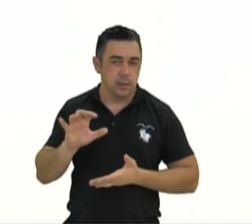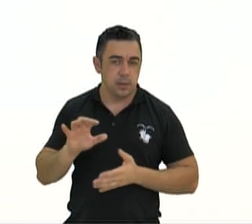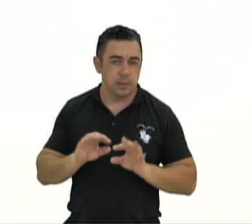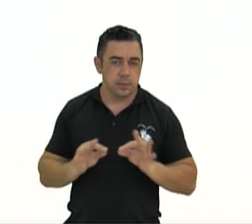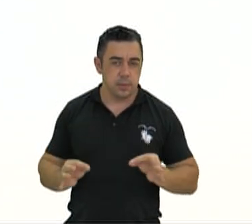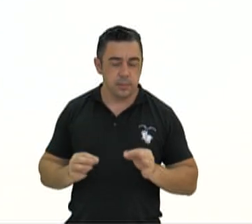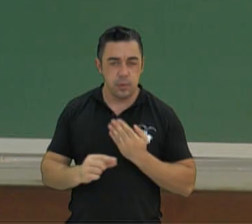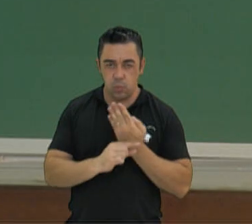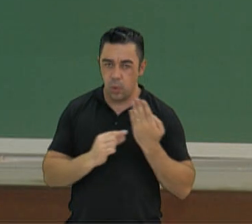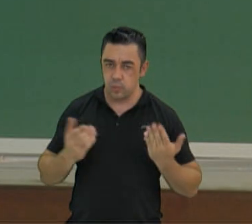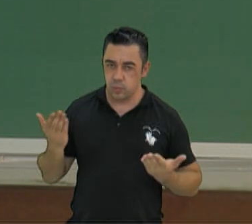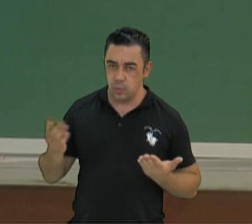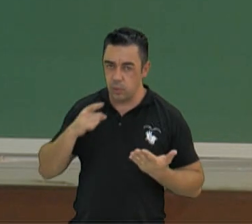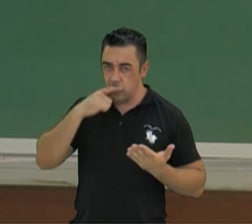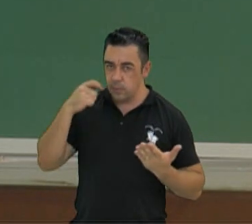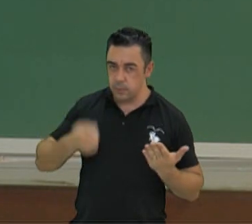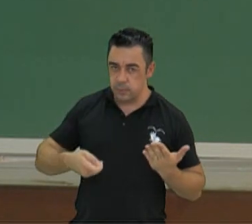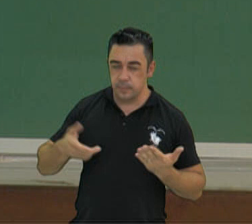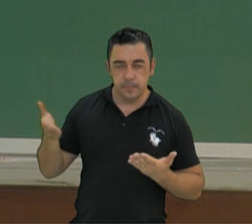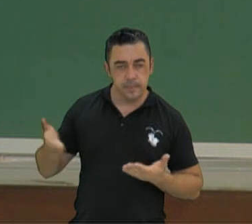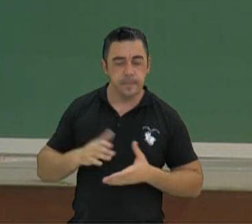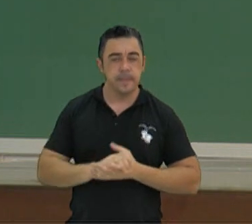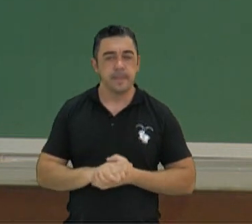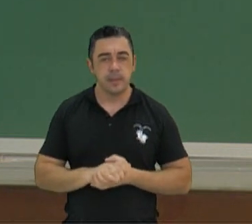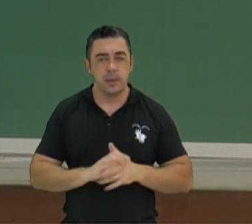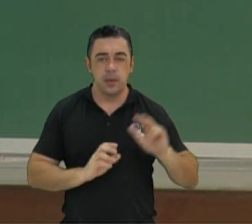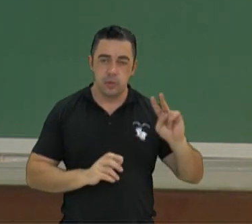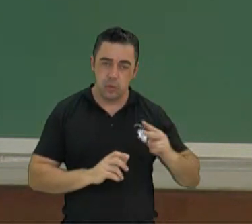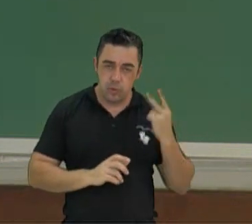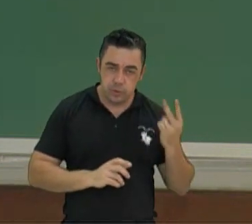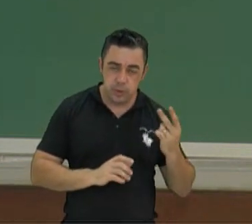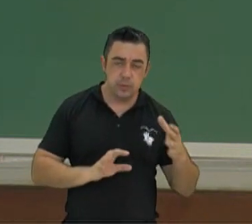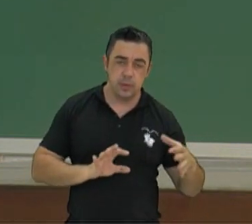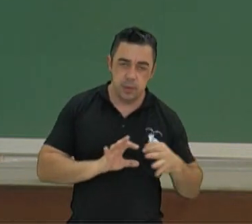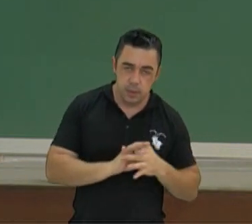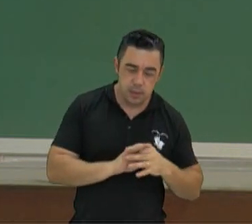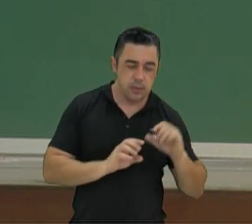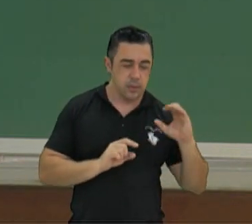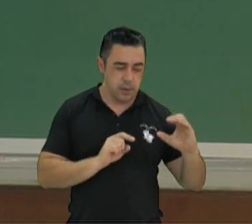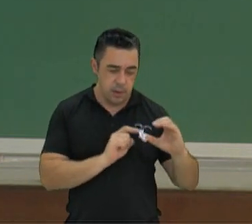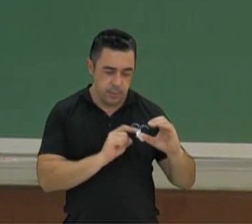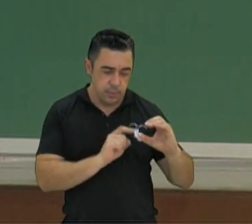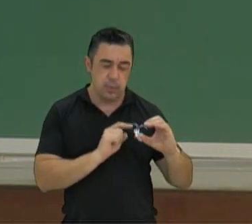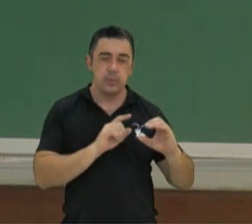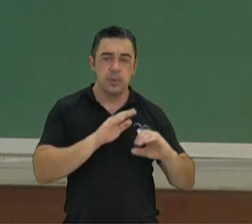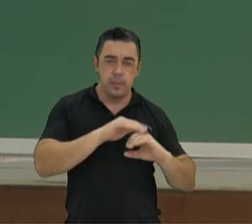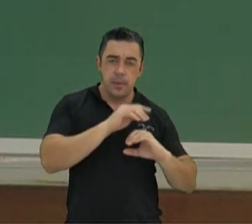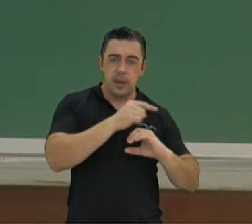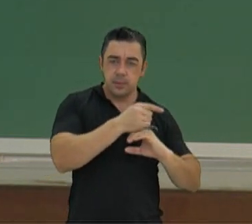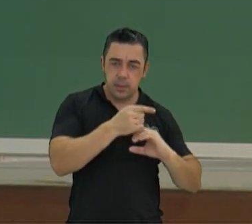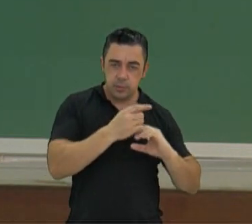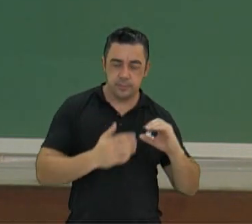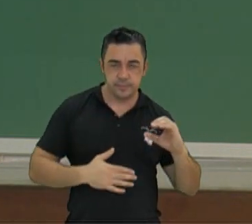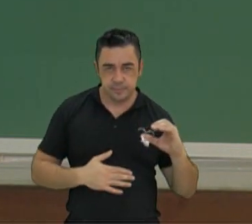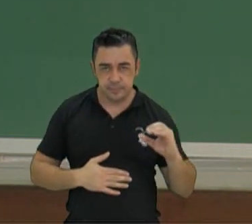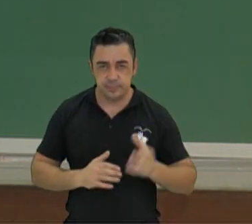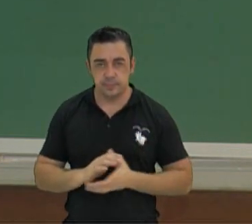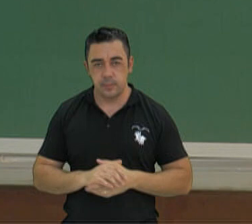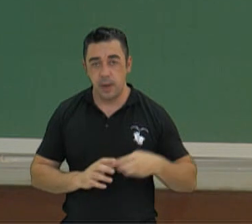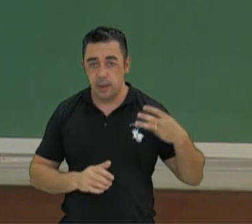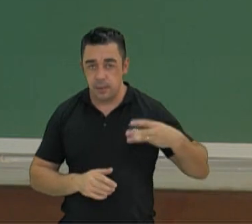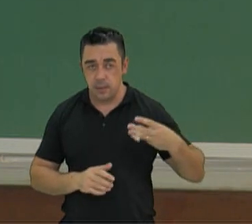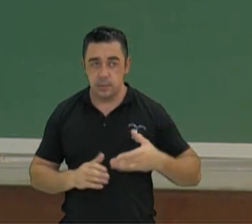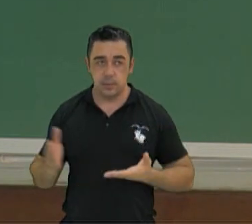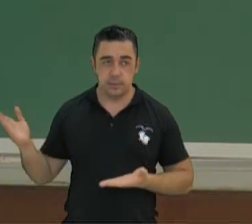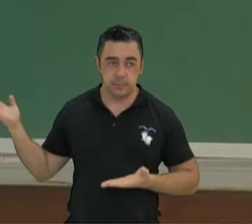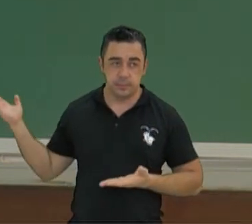de Markovnikov. Hidrogênio se liga ao carbono mais hidrogenado. Não tem erro. E aqui na terceira nós temos